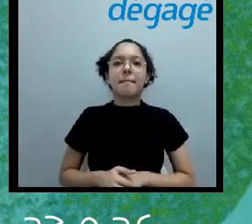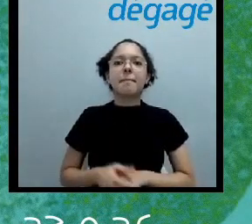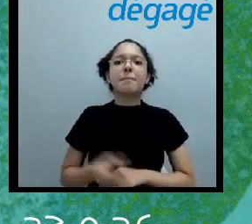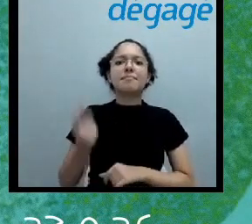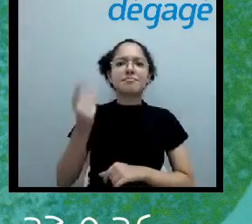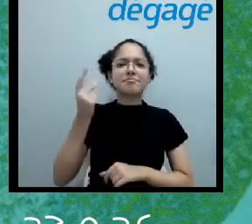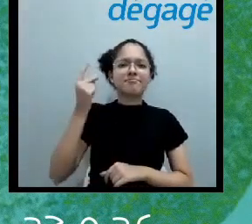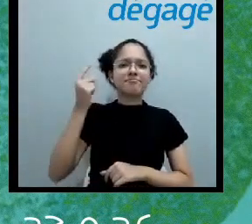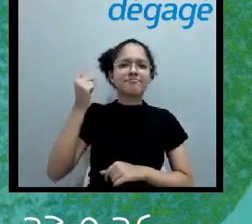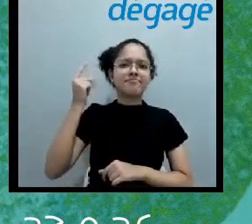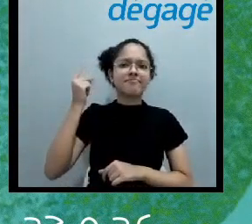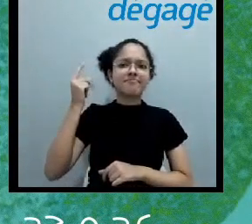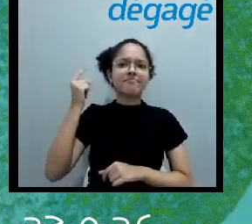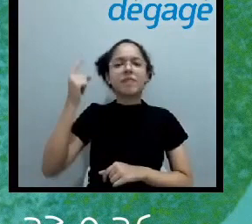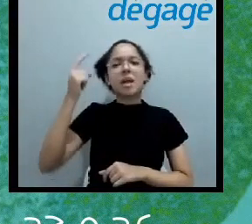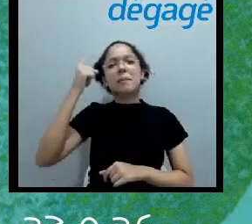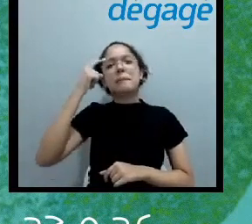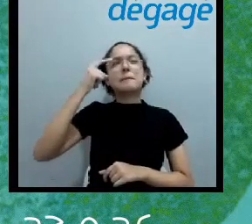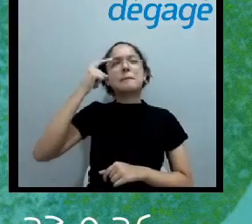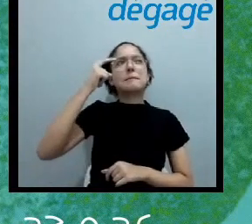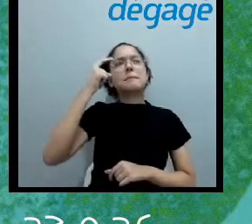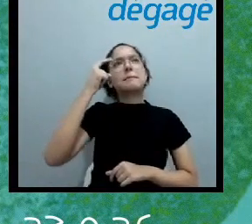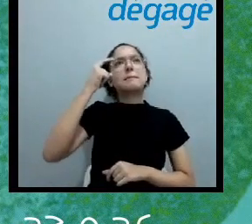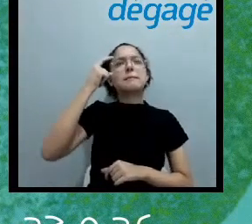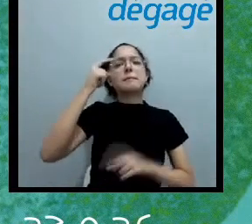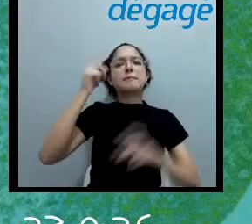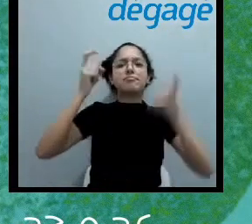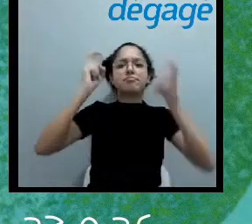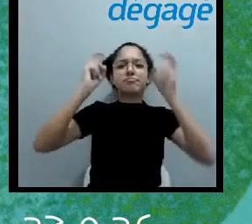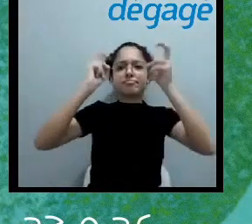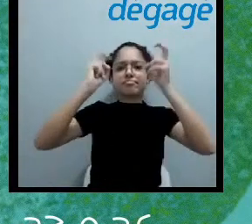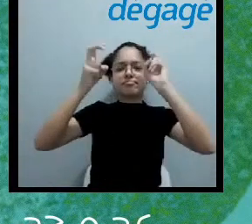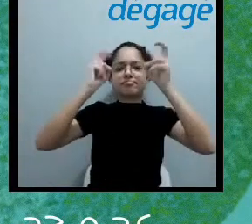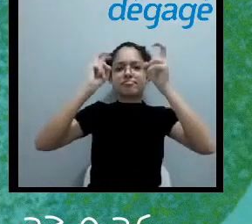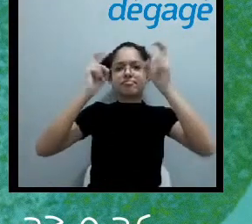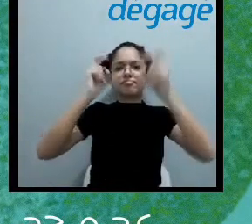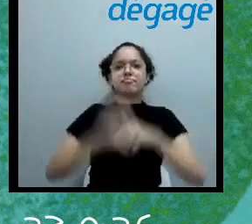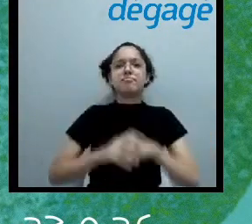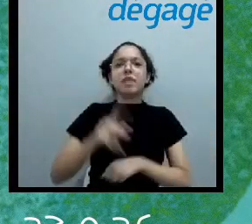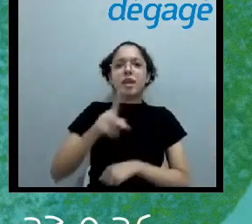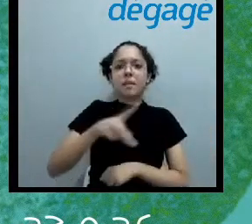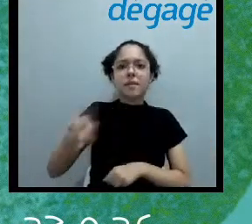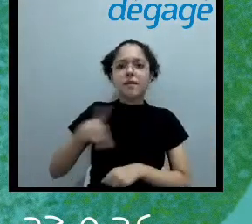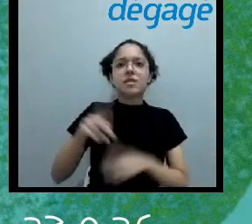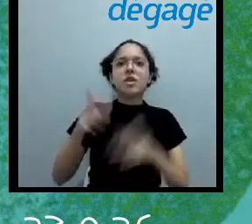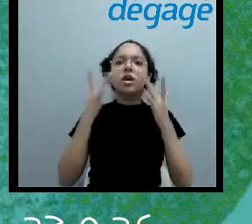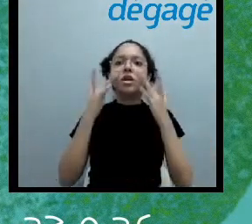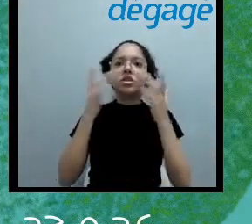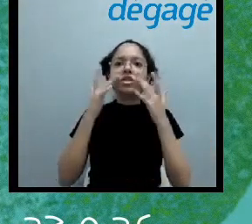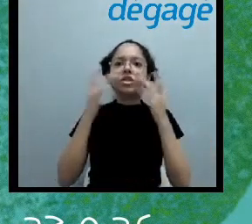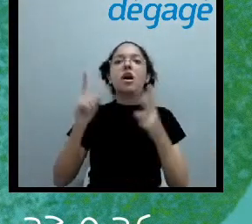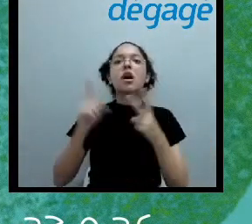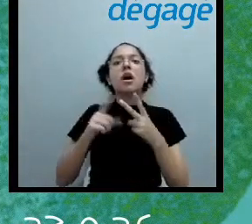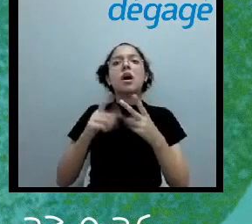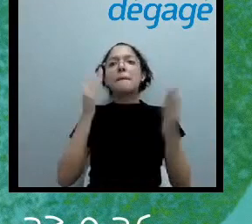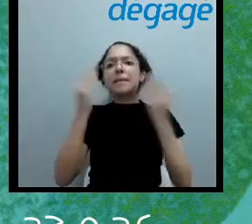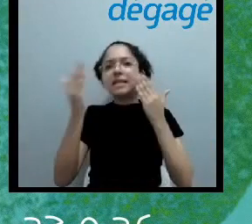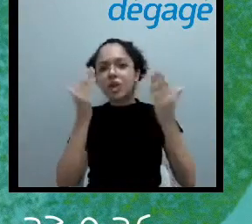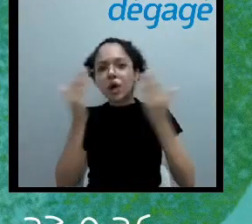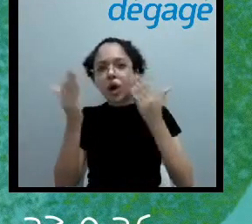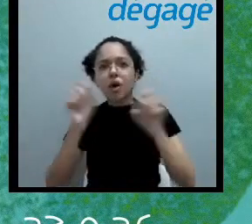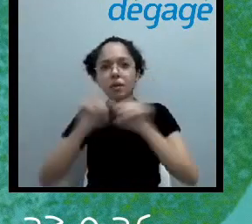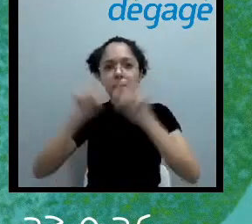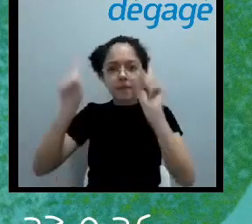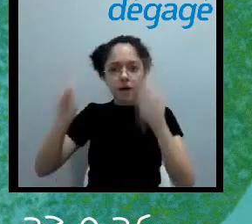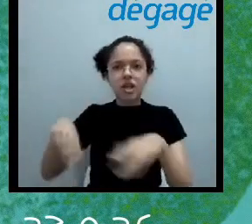que nós pensávamos, nós, que eu digo, somos os coordenadores, os professores de teatro, os psicólogos do projeto, a